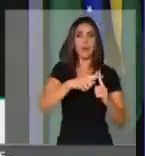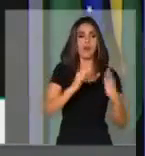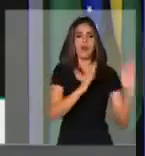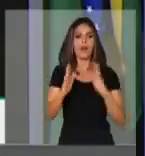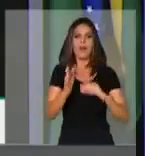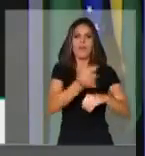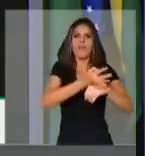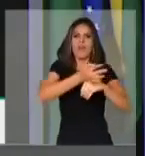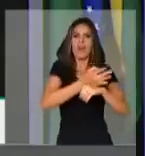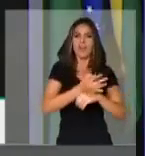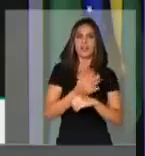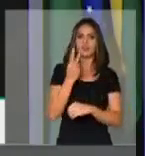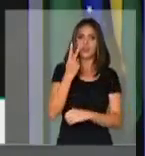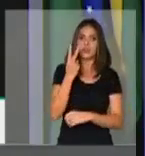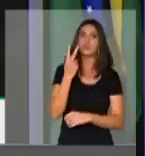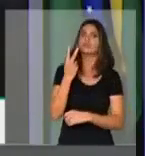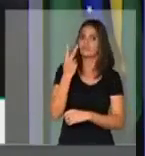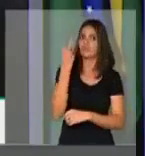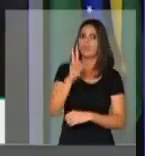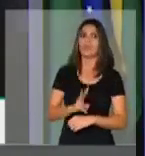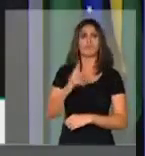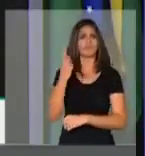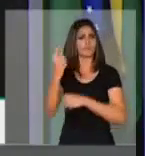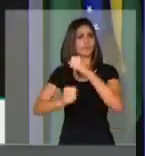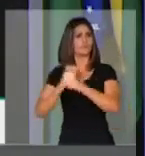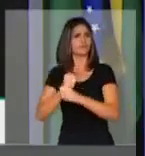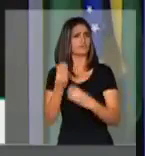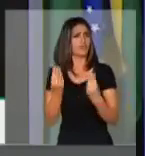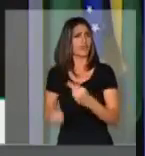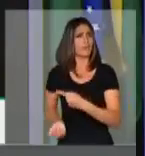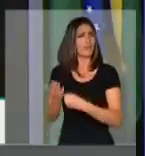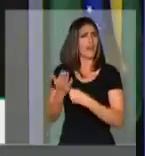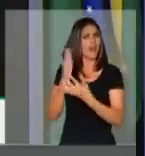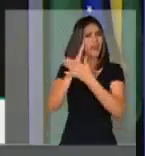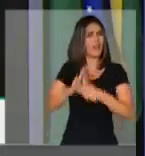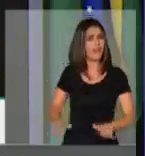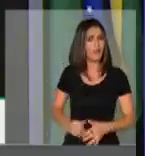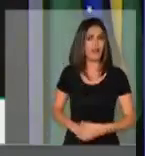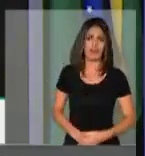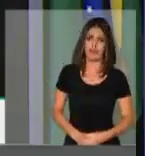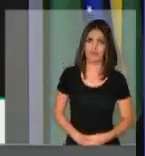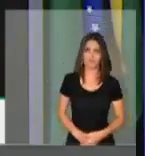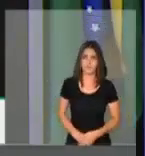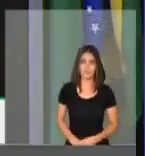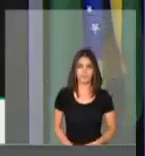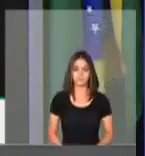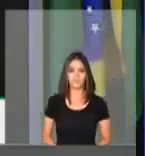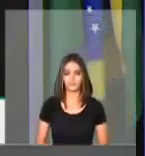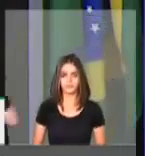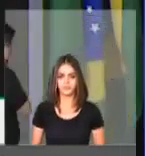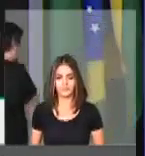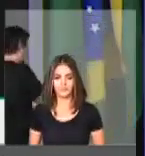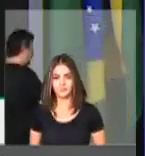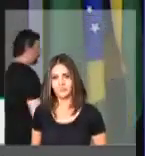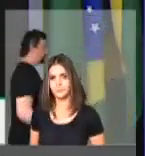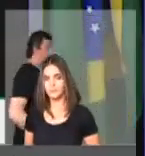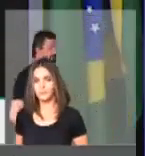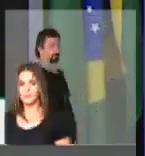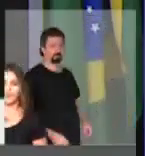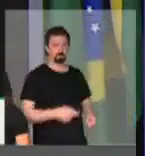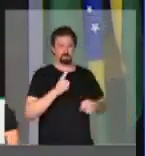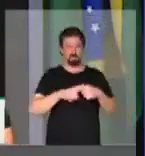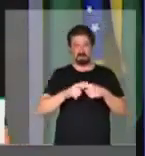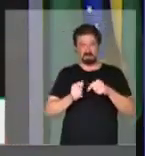períodos de recesso por ano. Temos que acabar com esse privilégio, que faz com que os membros do Judiciário e do Ministério